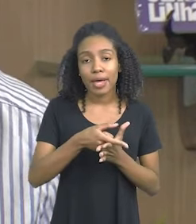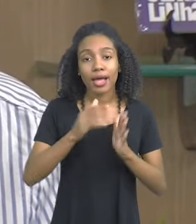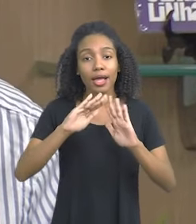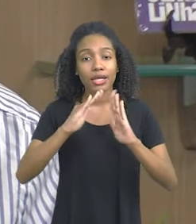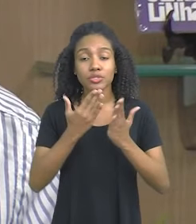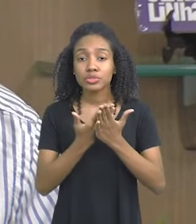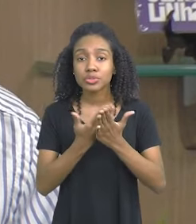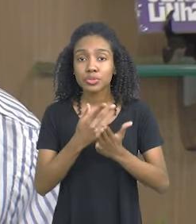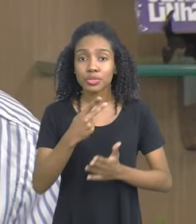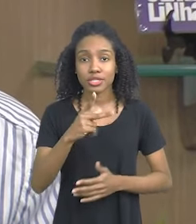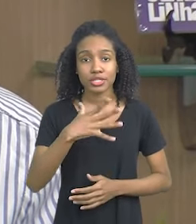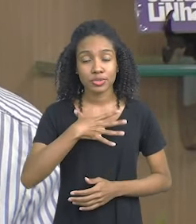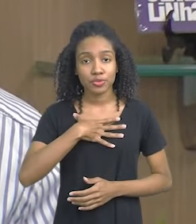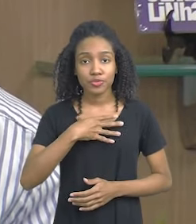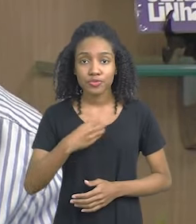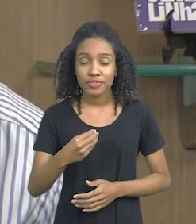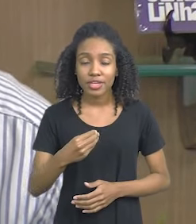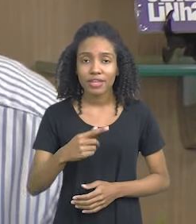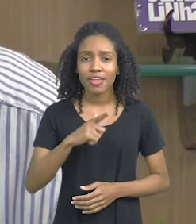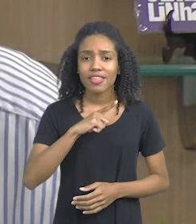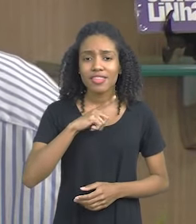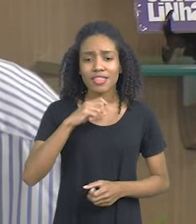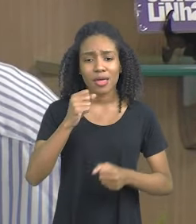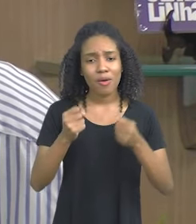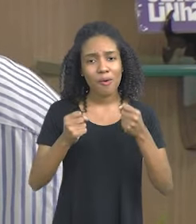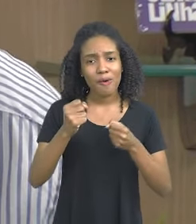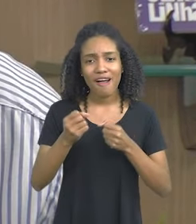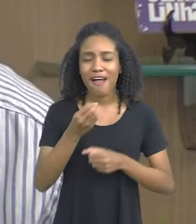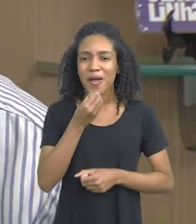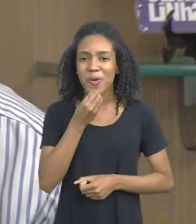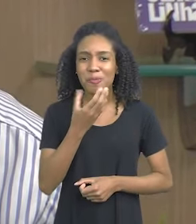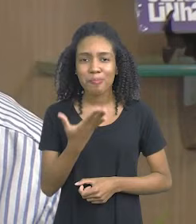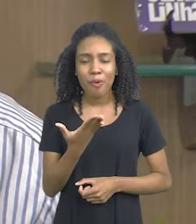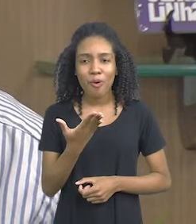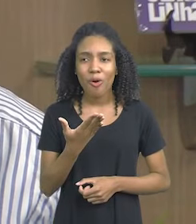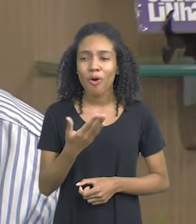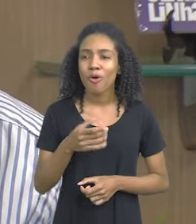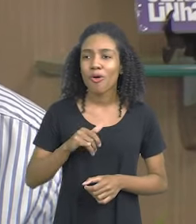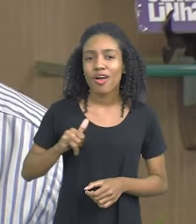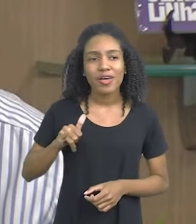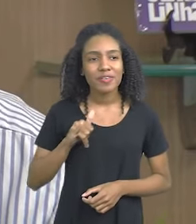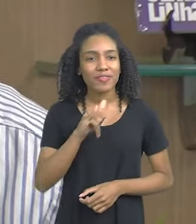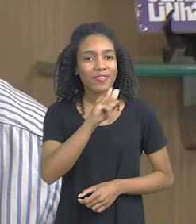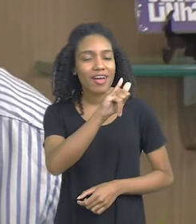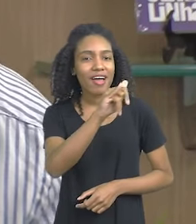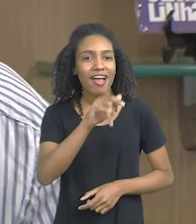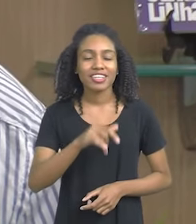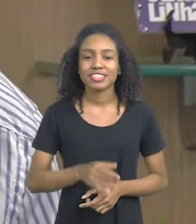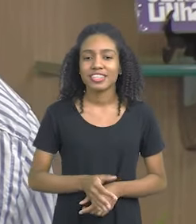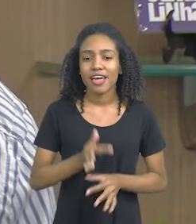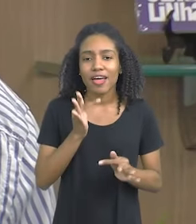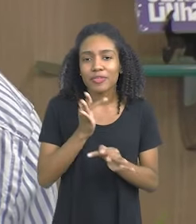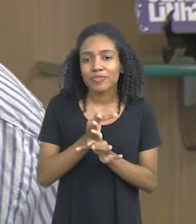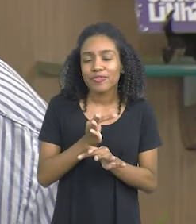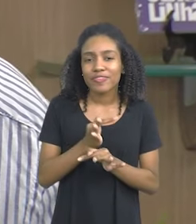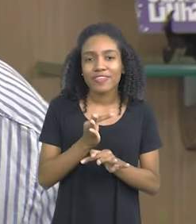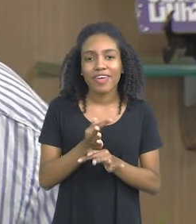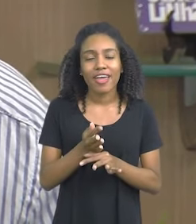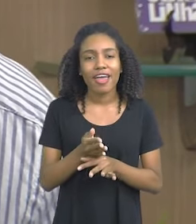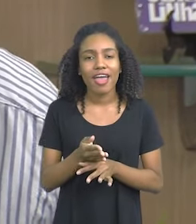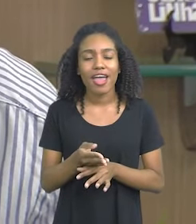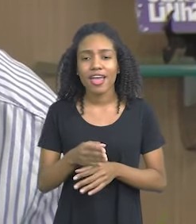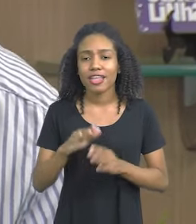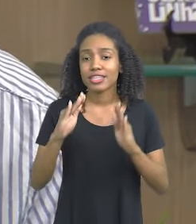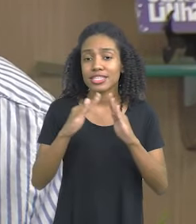um bom carro, poder sair de férias, poder descansar, ter em casa um conforto, né? Uma